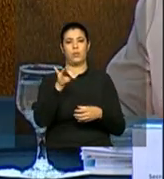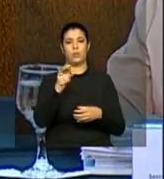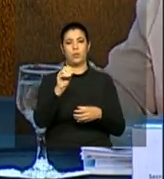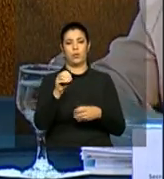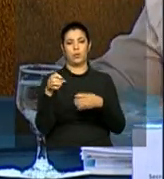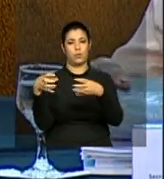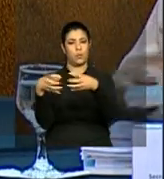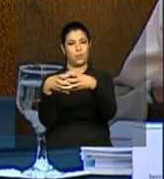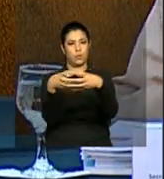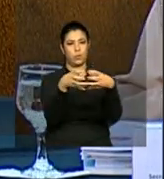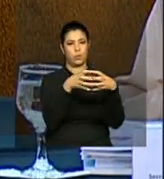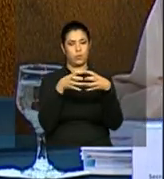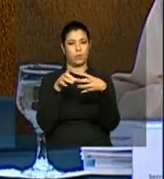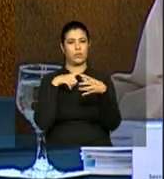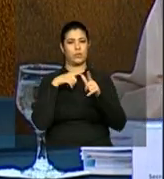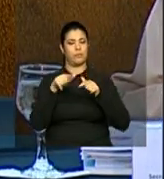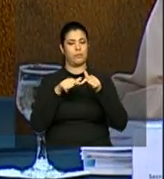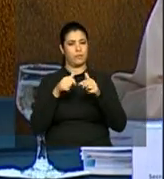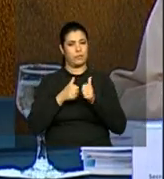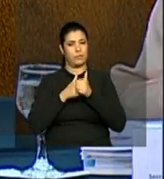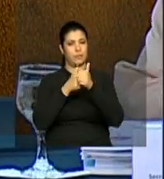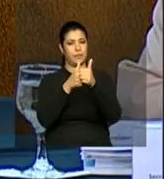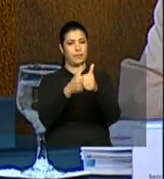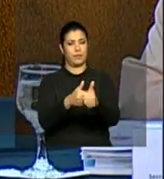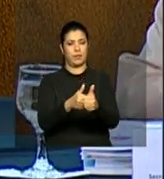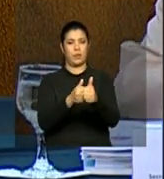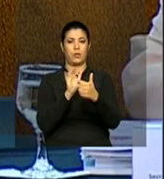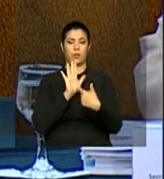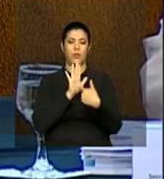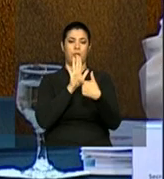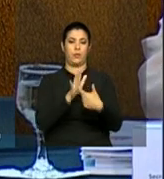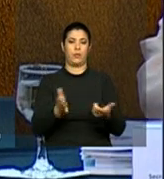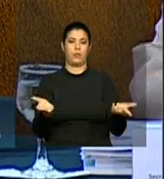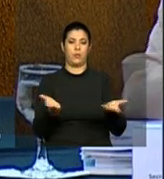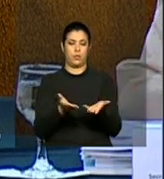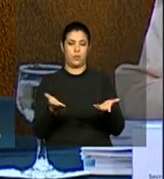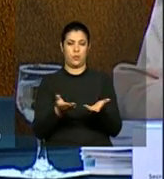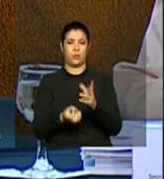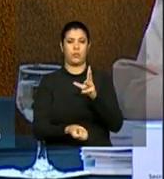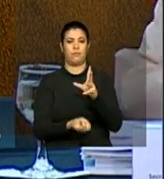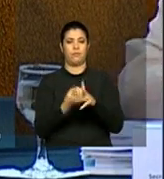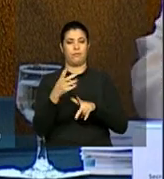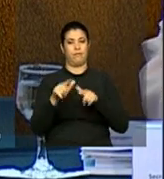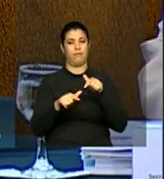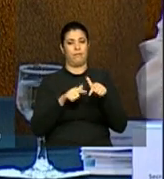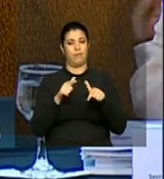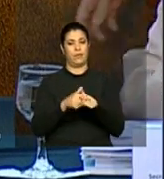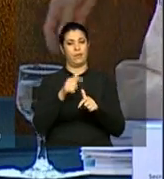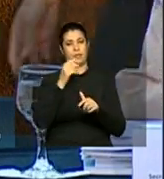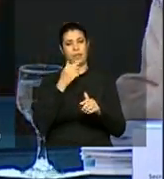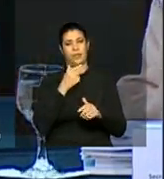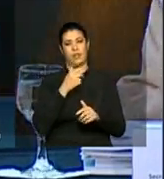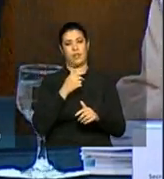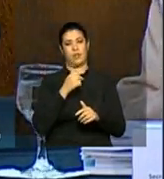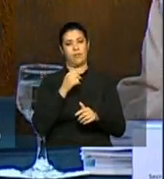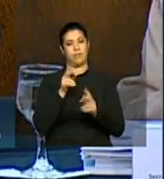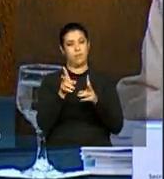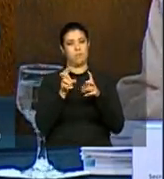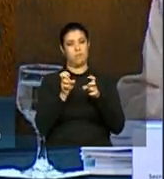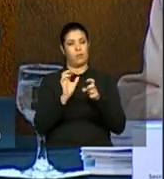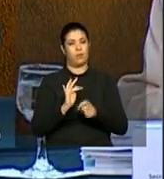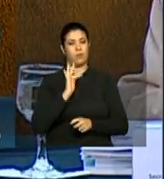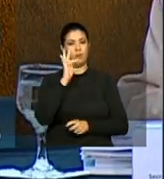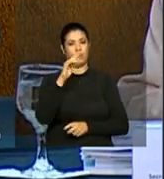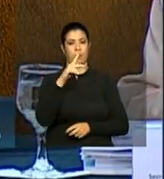esse trabalho e hoje vem o fruto dele já sendo executado. Acho que o próximo PPA já tem uma